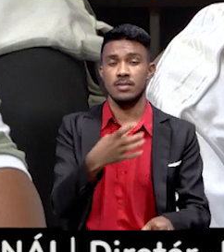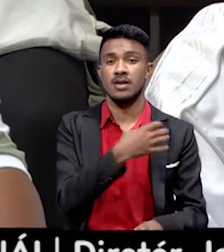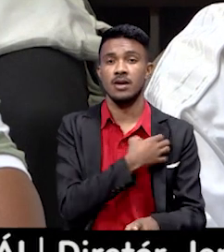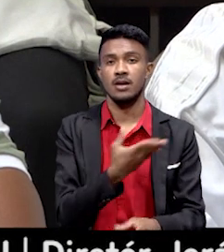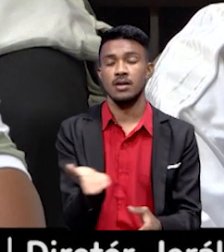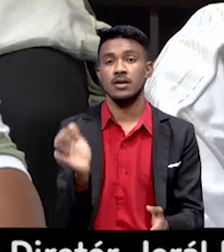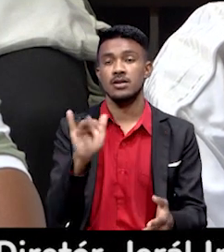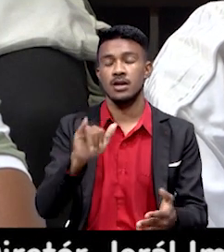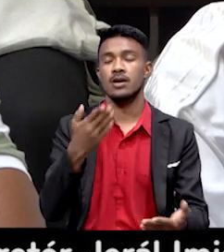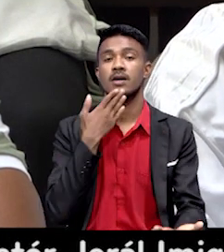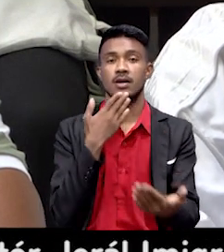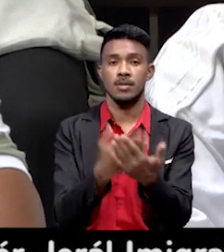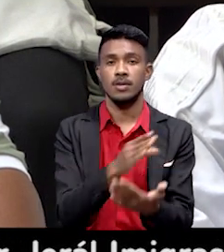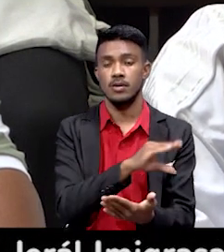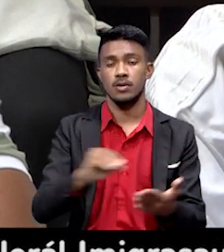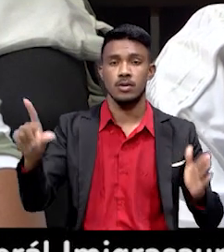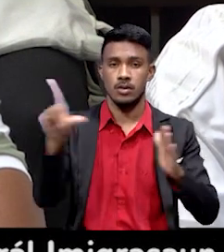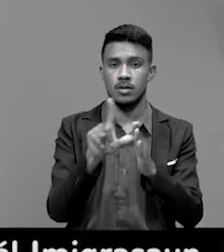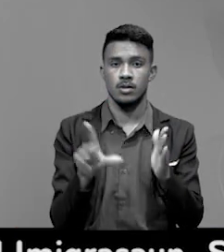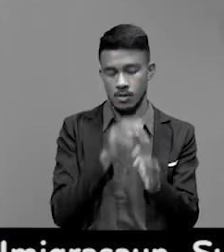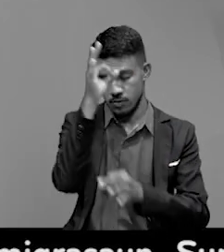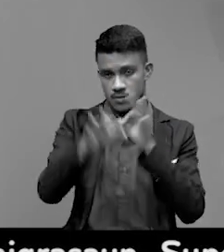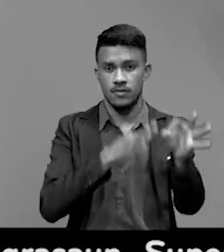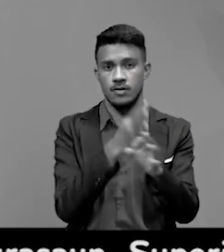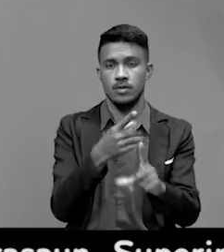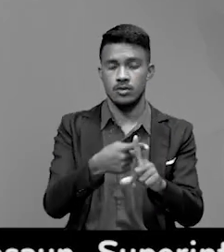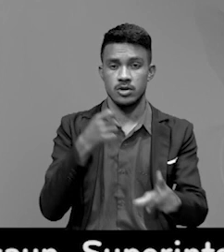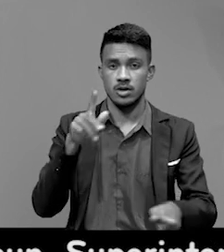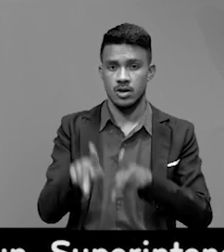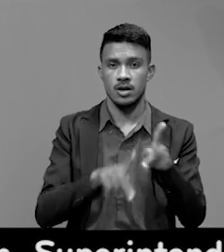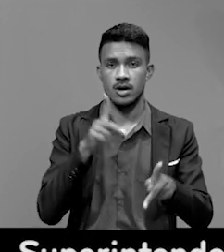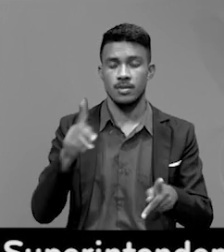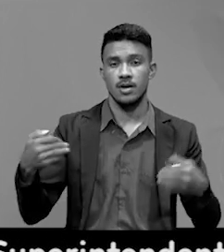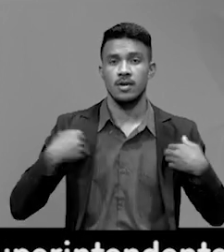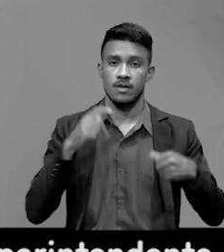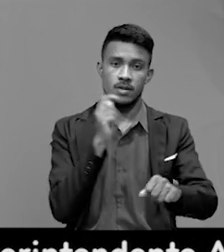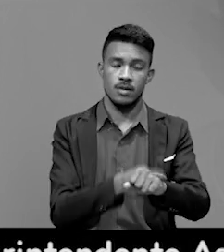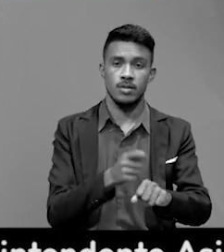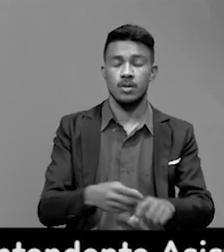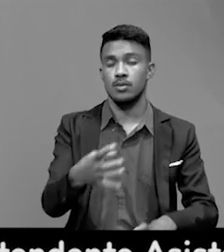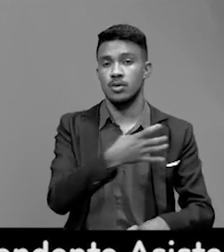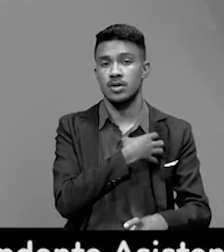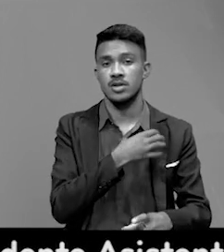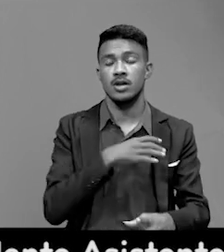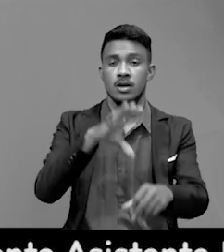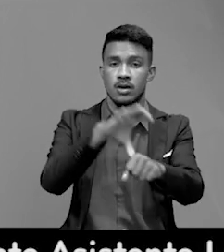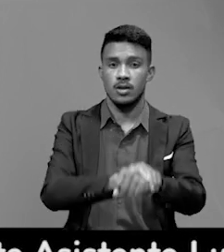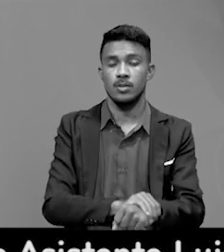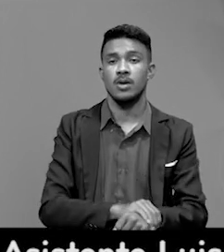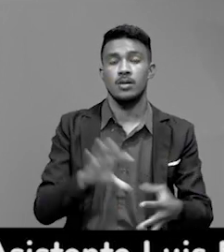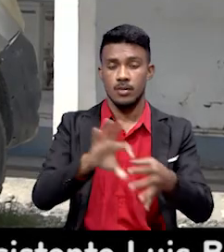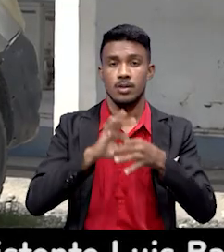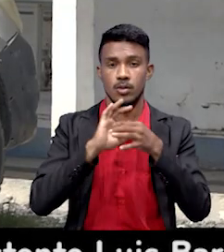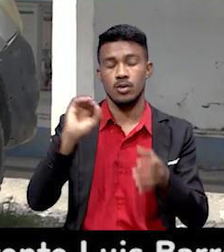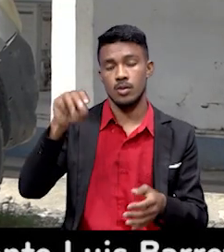profissional, leal no confiança ao CIPO. Husi acontecimento, né? Polícia Serviço de Investigação Criminal halou na detenção ba membro OPS Samalari